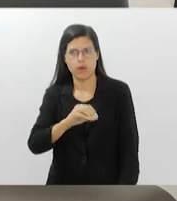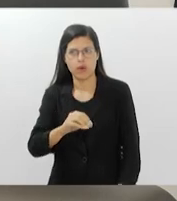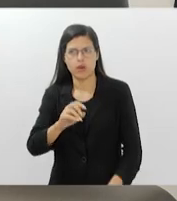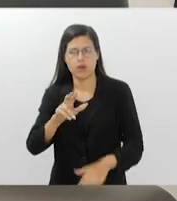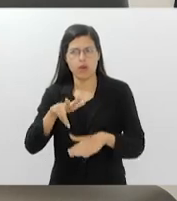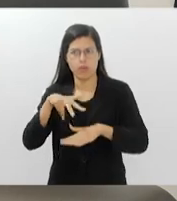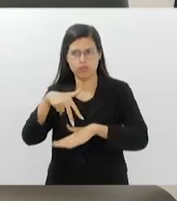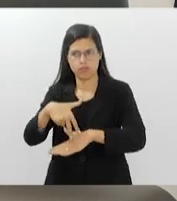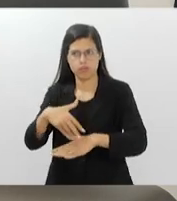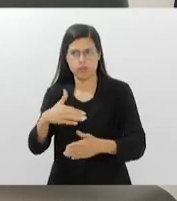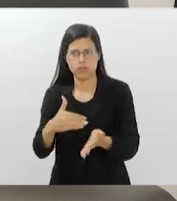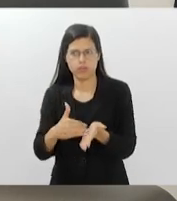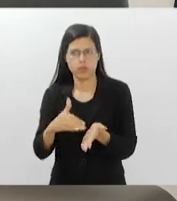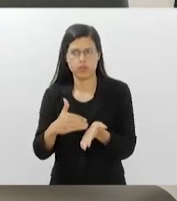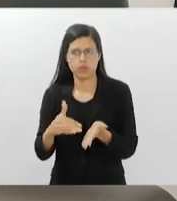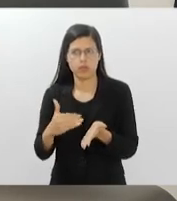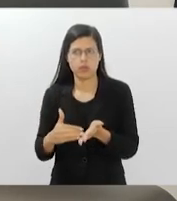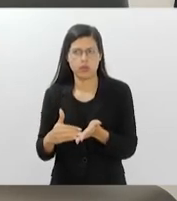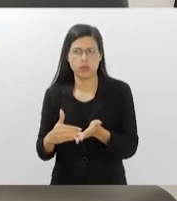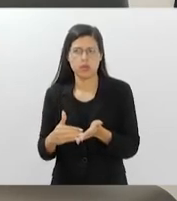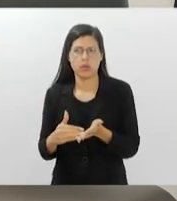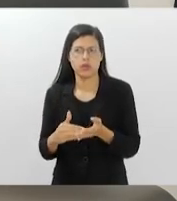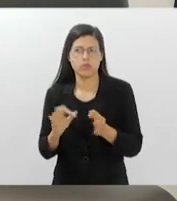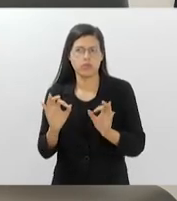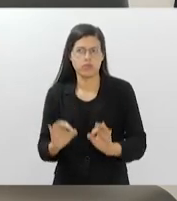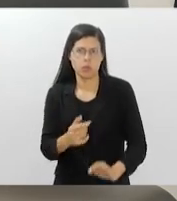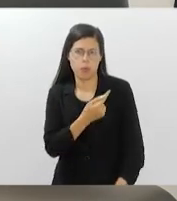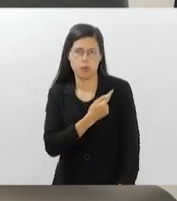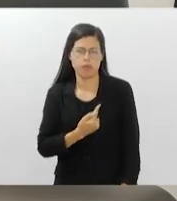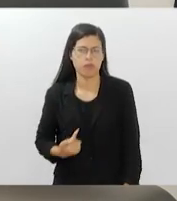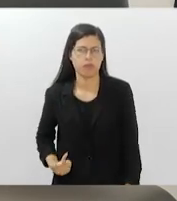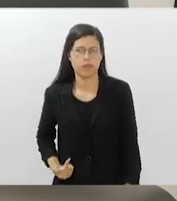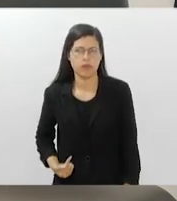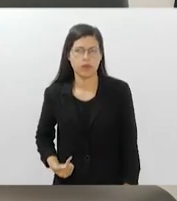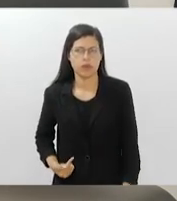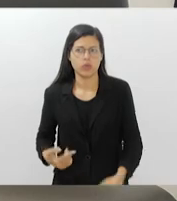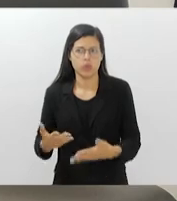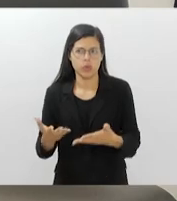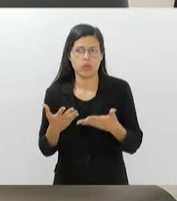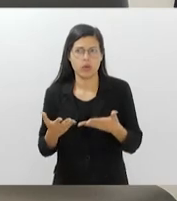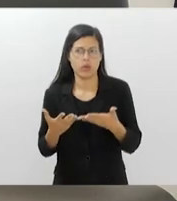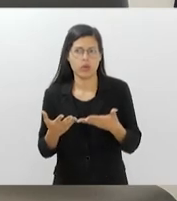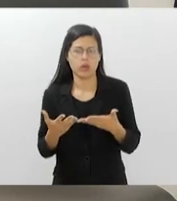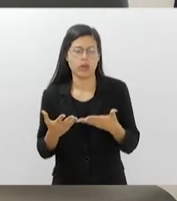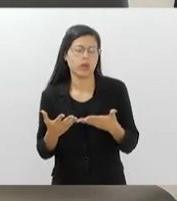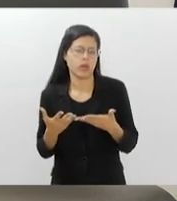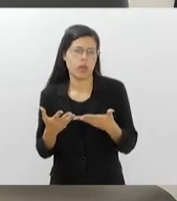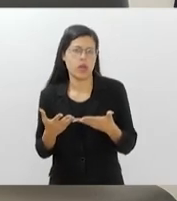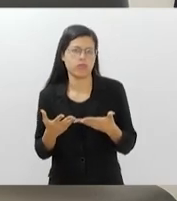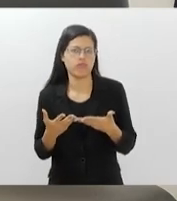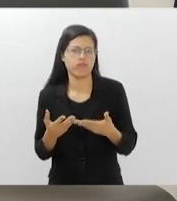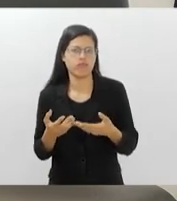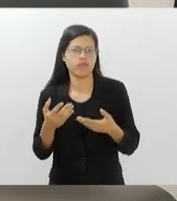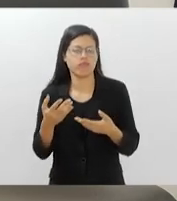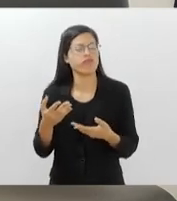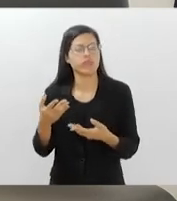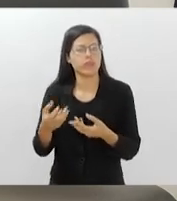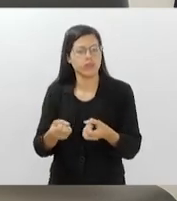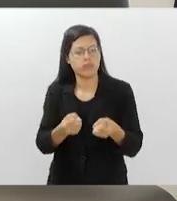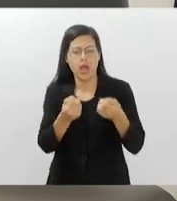secretaria por certo também espero que o governo se o governo quer ouvir os deputados pelo menos ouça aqueles que ele